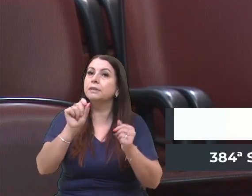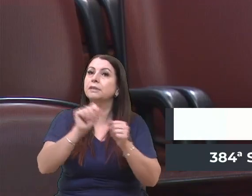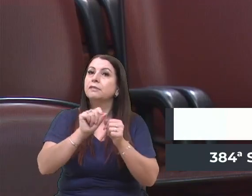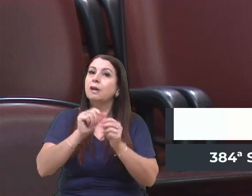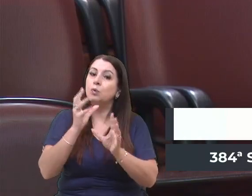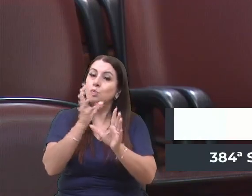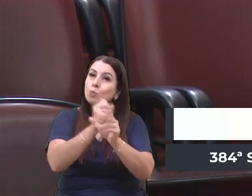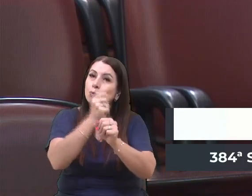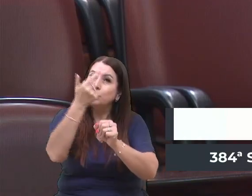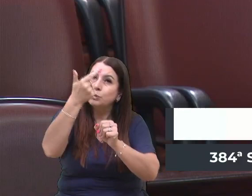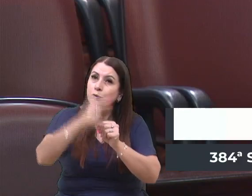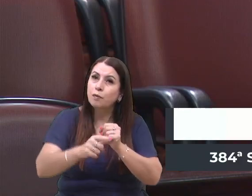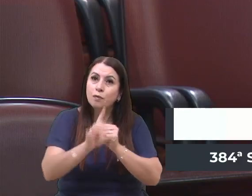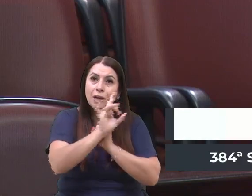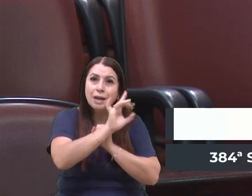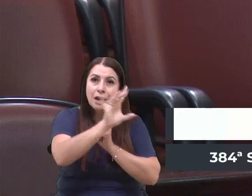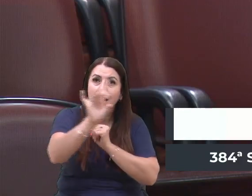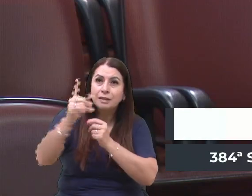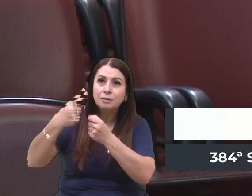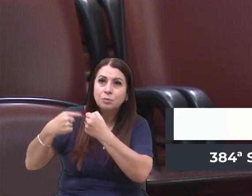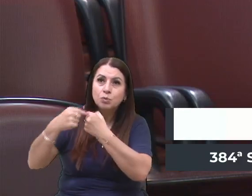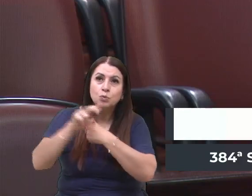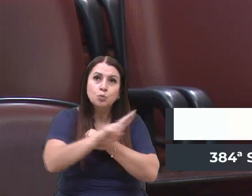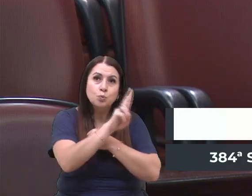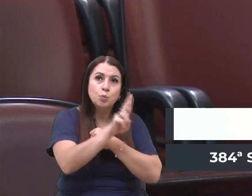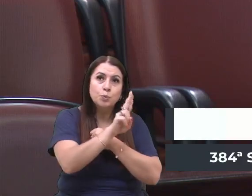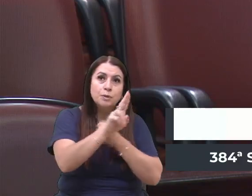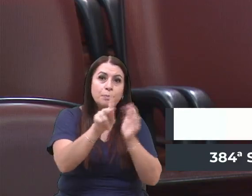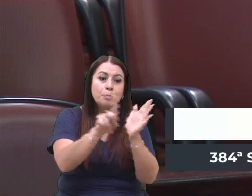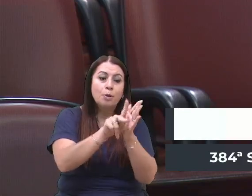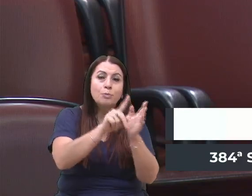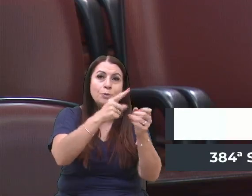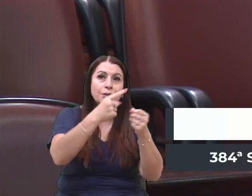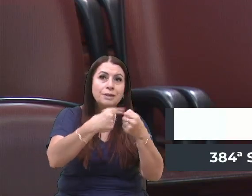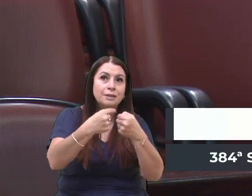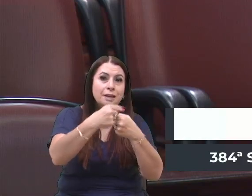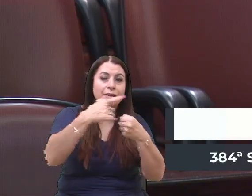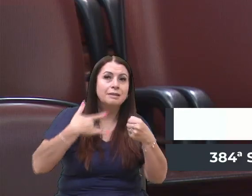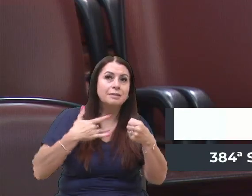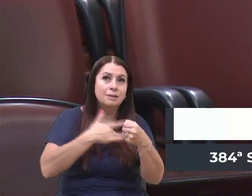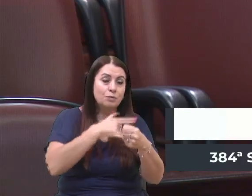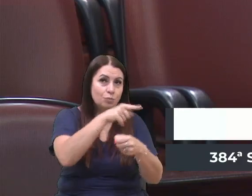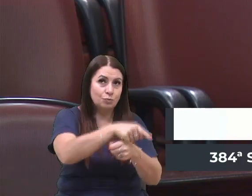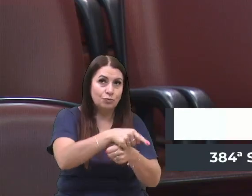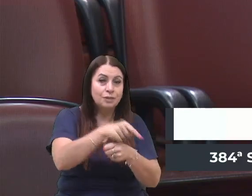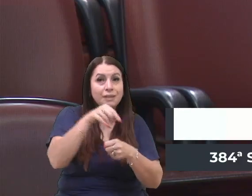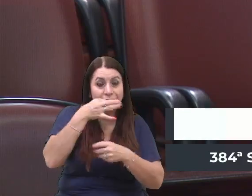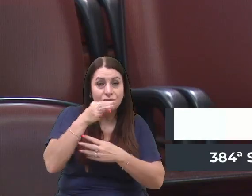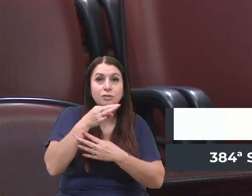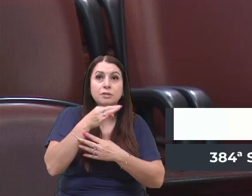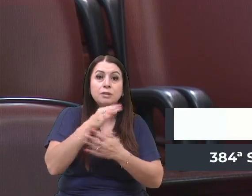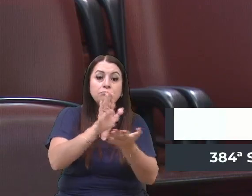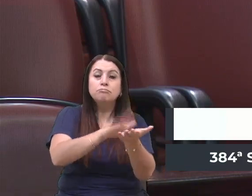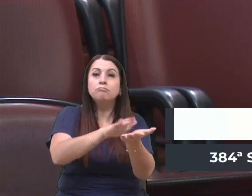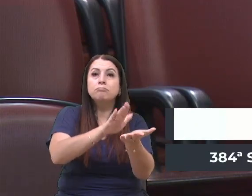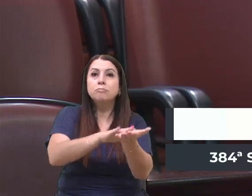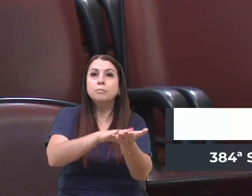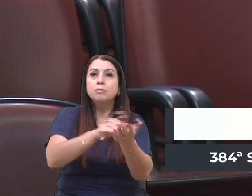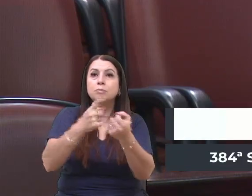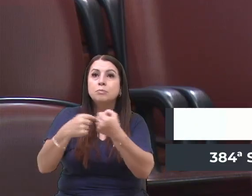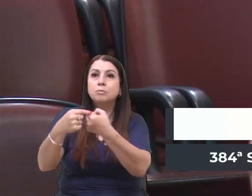recálculo quanto cada município utiliza da saúde aqui em Caxias e aí cobra o preço dos